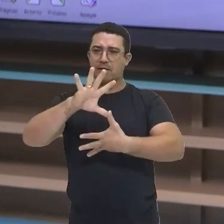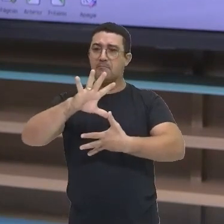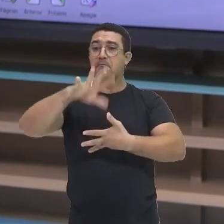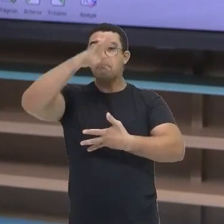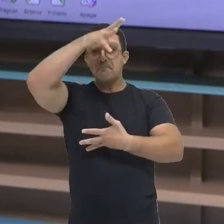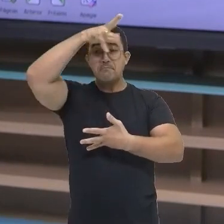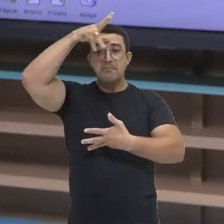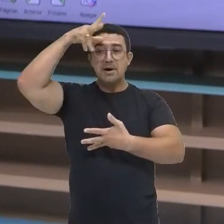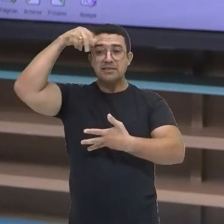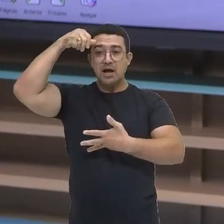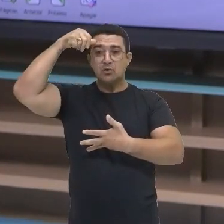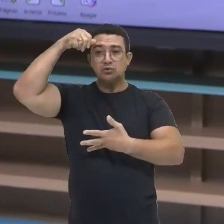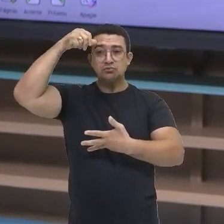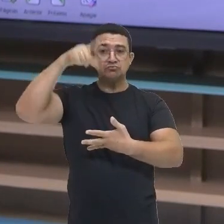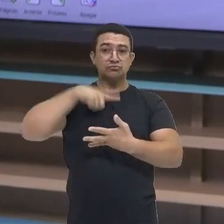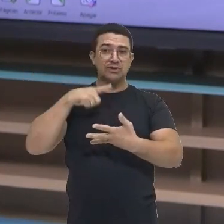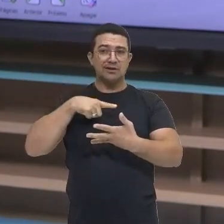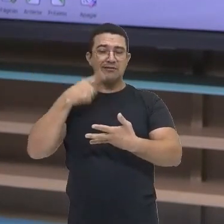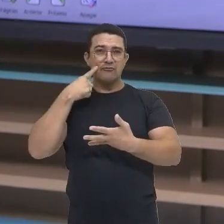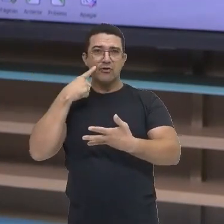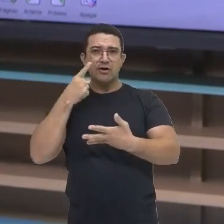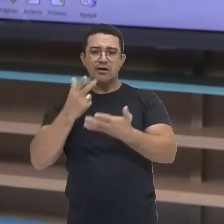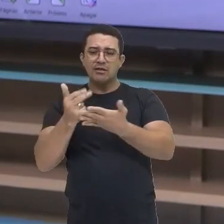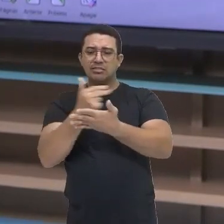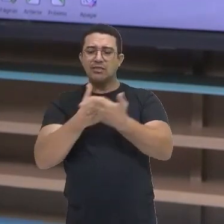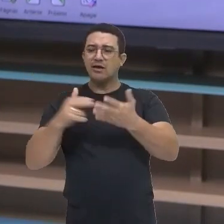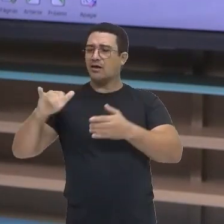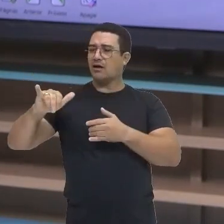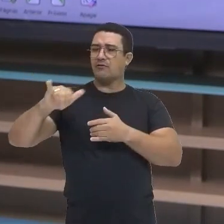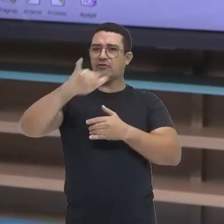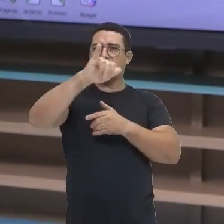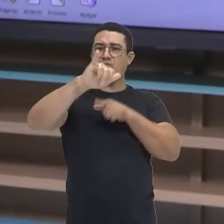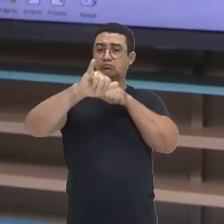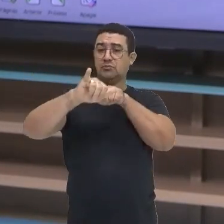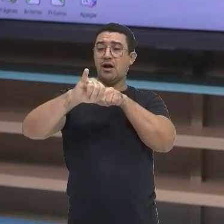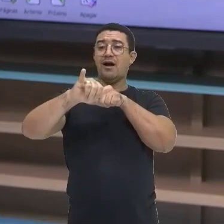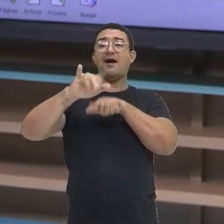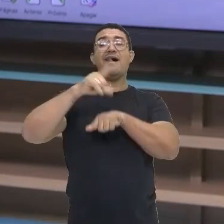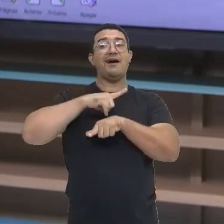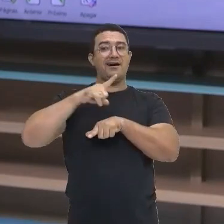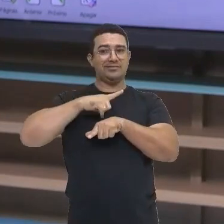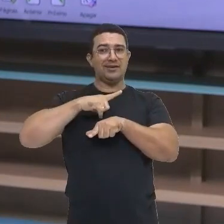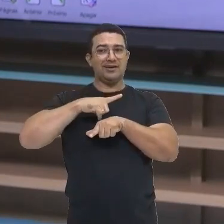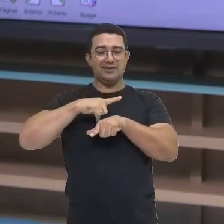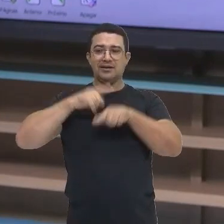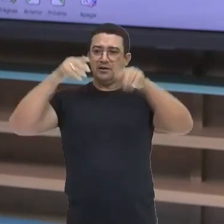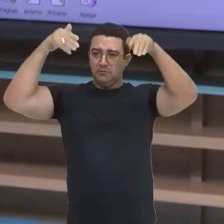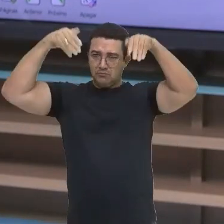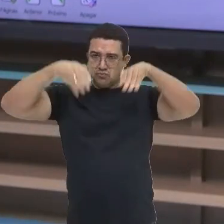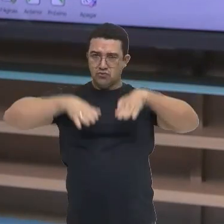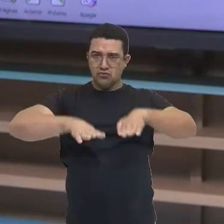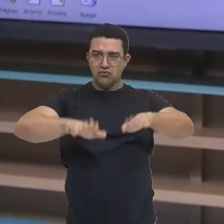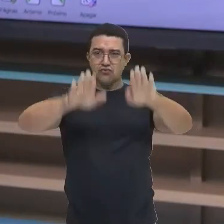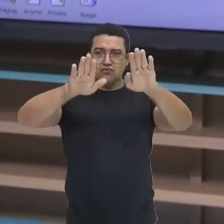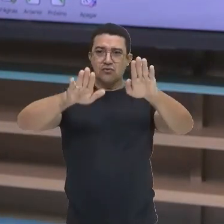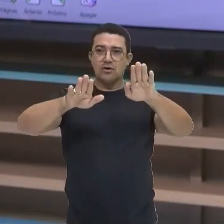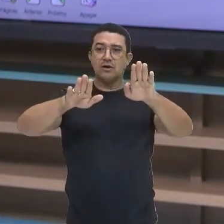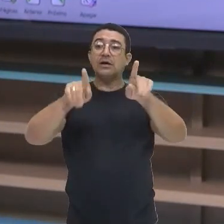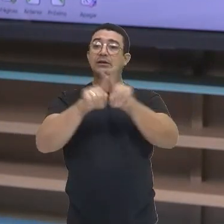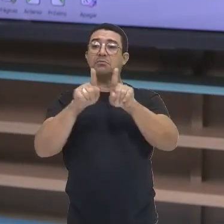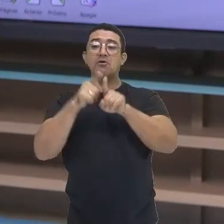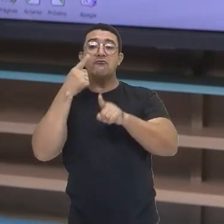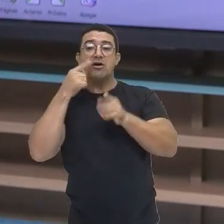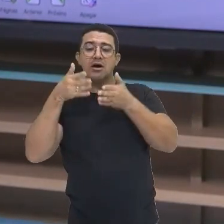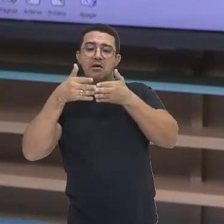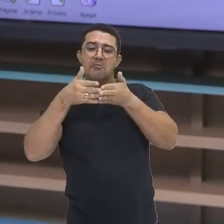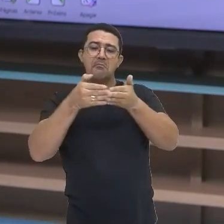pontinho ali que tem desenhado um avião, isso é um indicativo de que ali tem um aeroporto. Se em outro ponto tiver o desenho de um barco, de uma